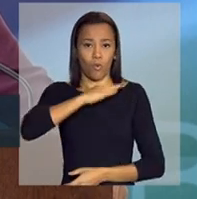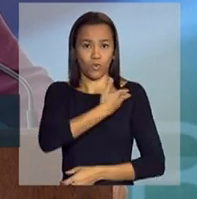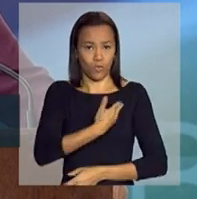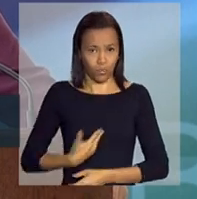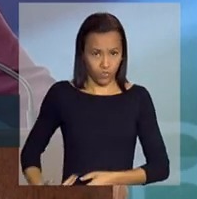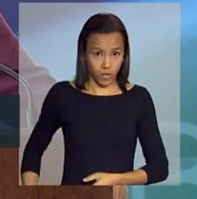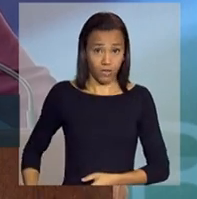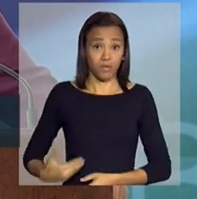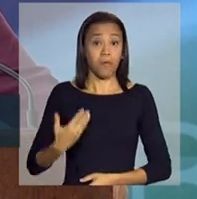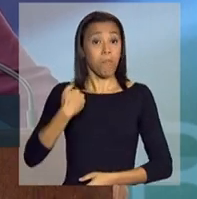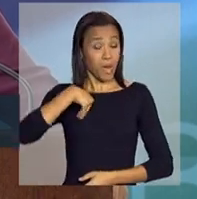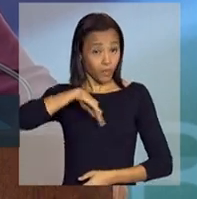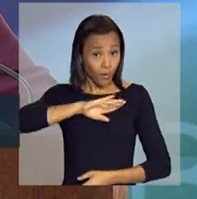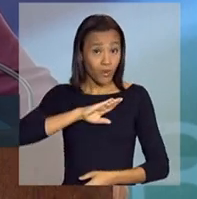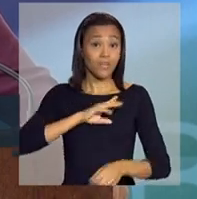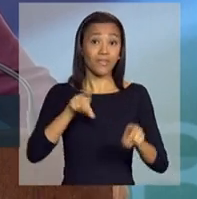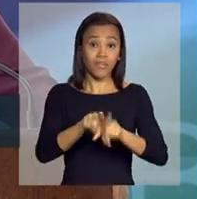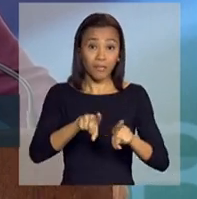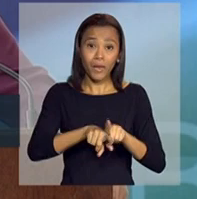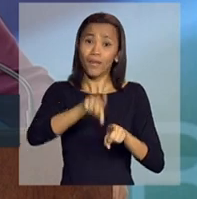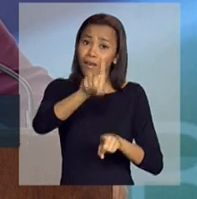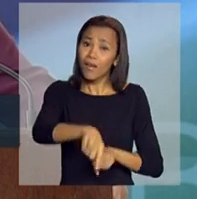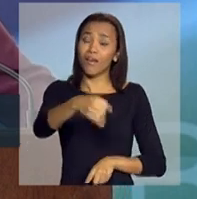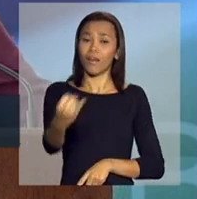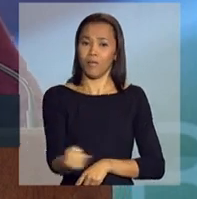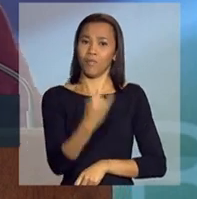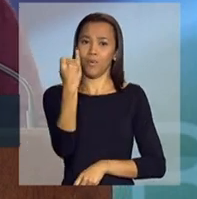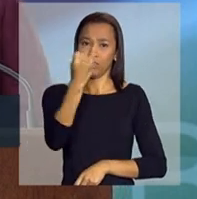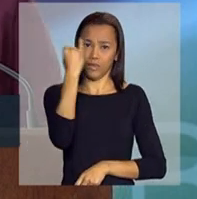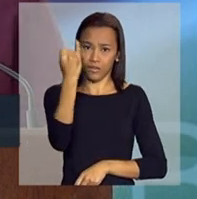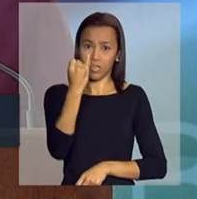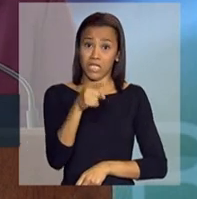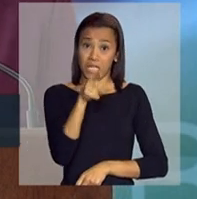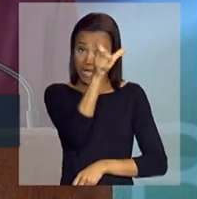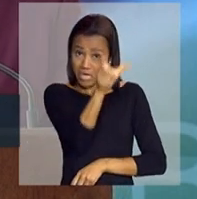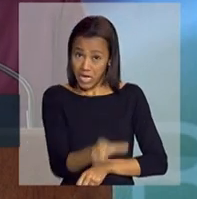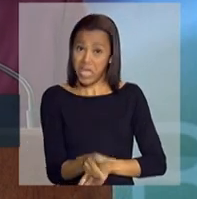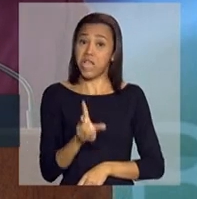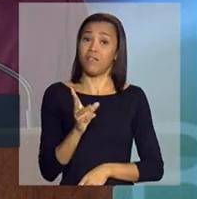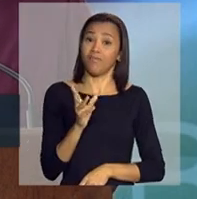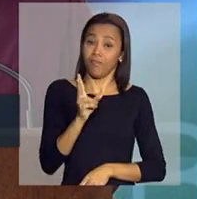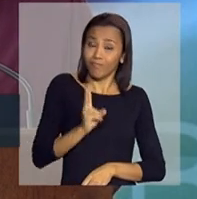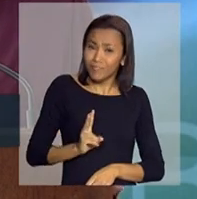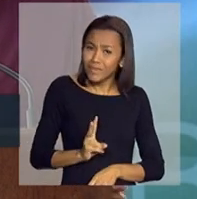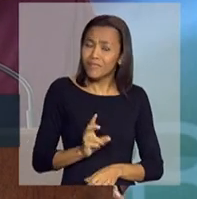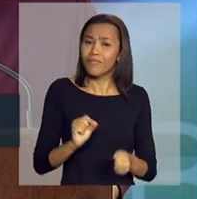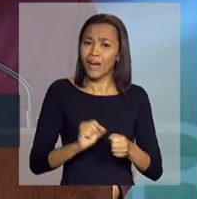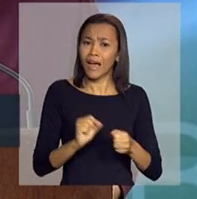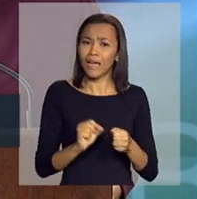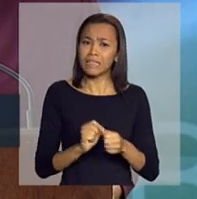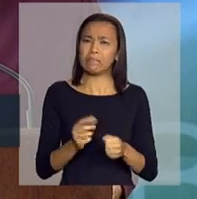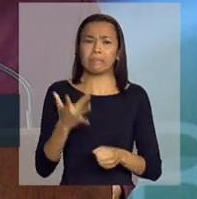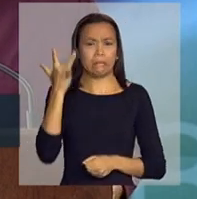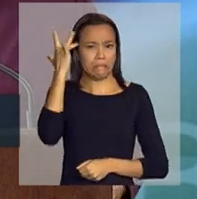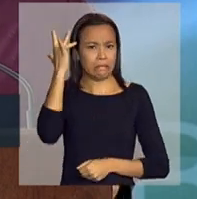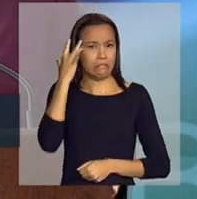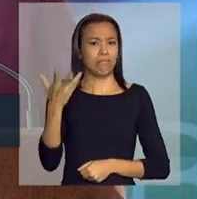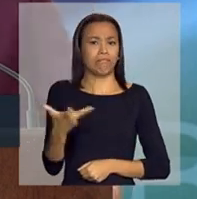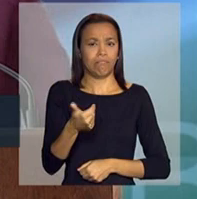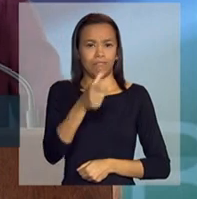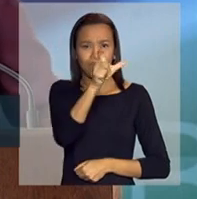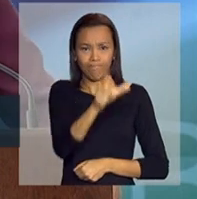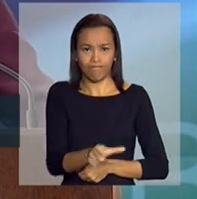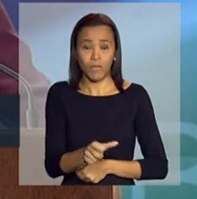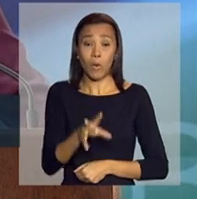para nós também é muito importante, e o faz de forma extremamente qualificada.